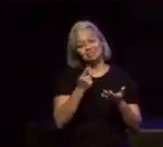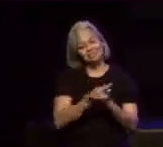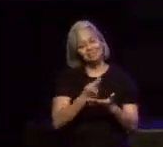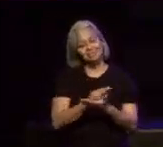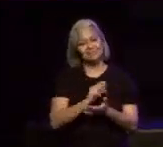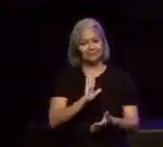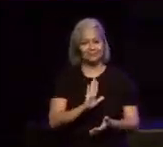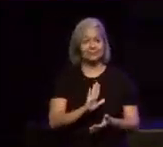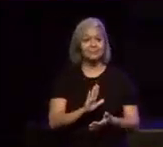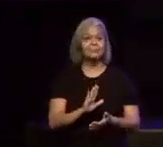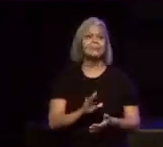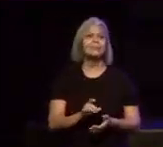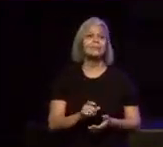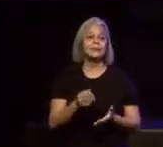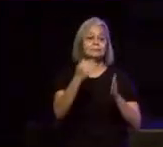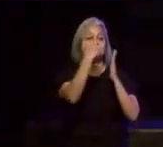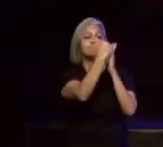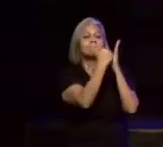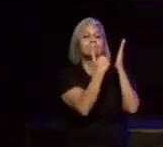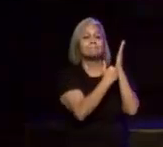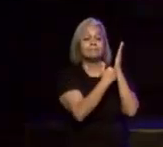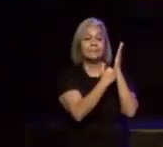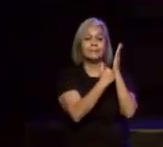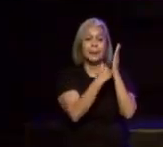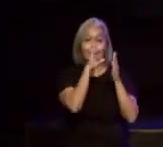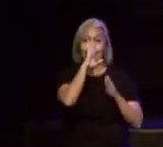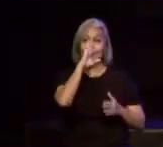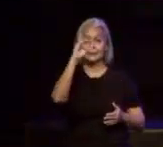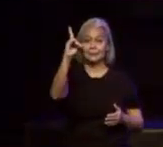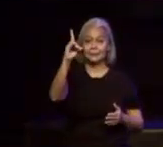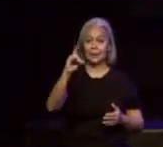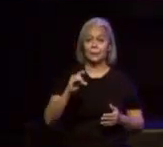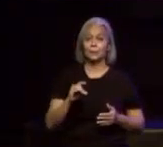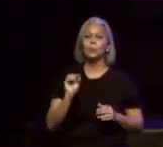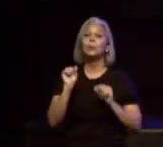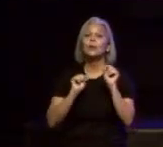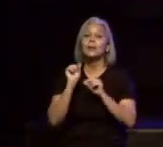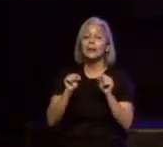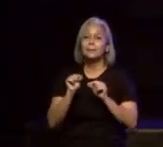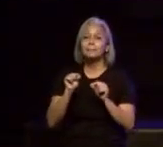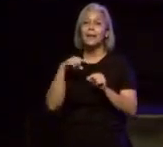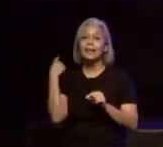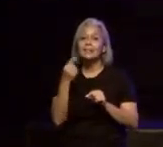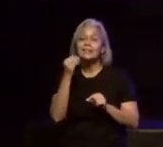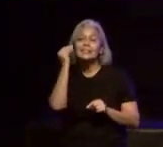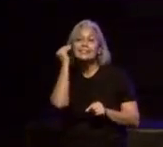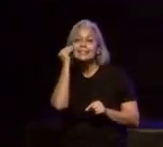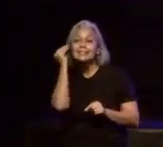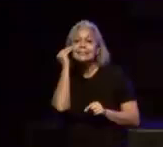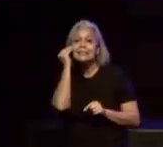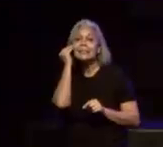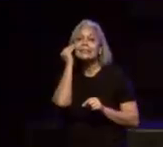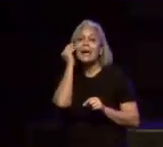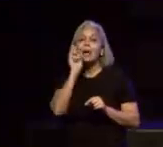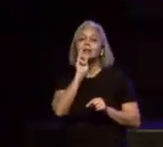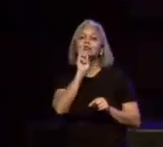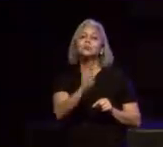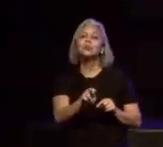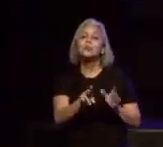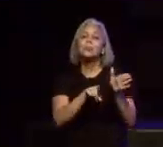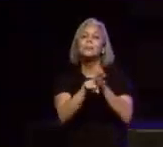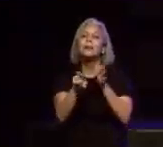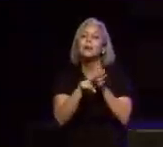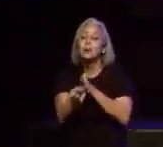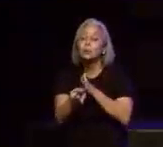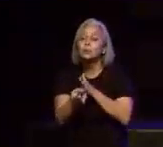A lista fundamental, o nome da nossa série, na sexta parte hoje, a gente continua tentando responder a pergunta em que você deve acreditar para ser